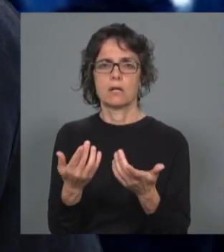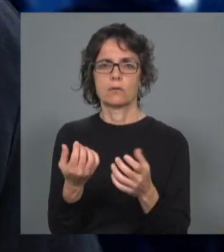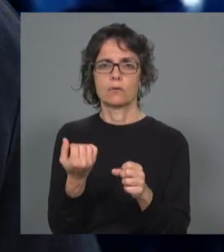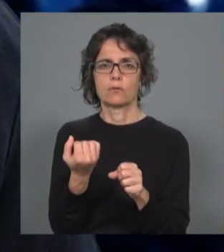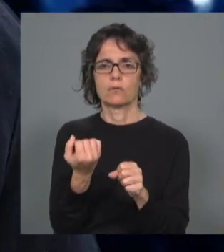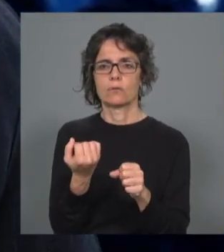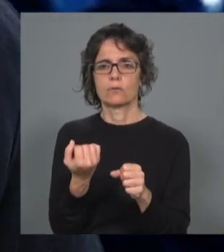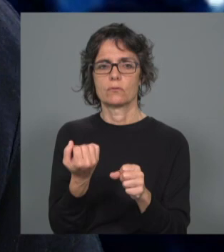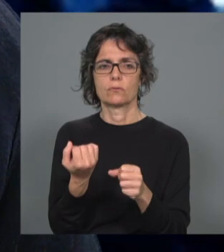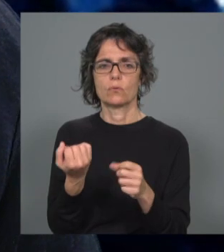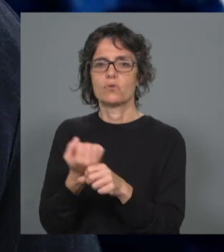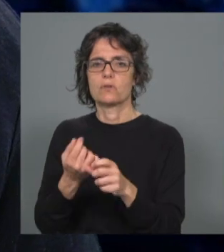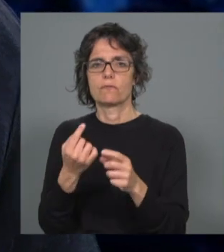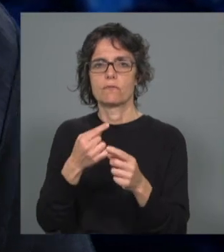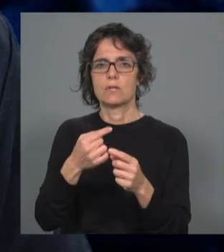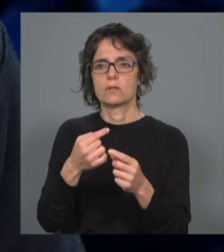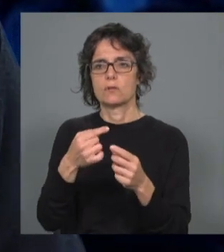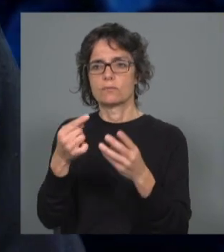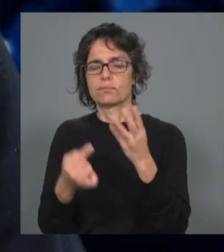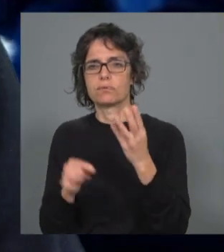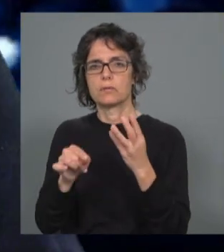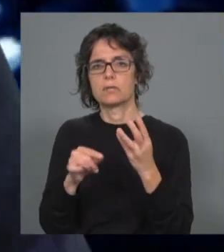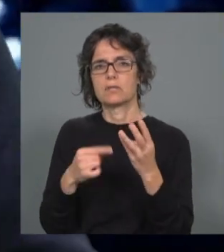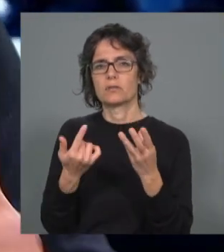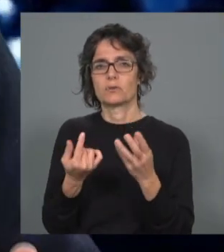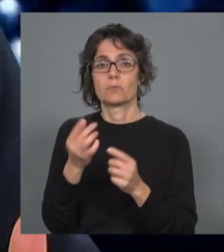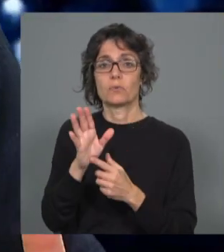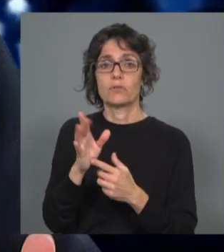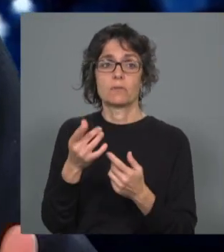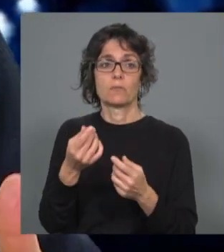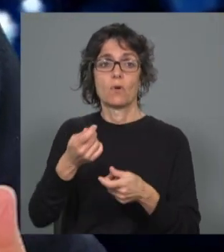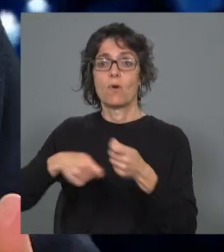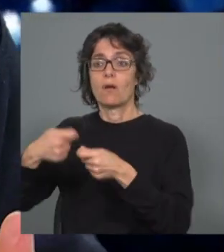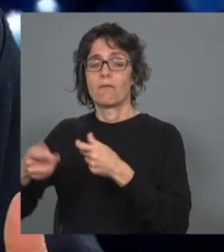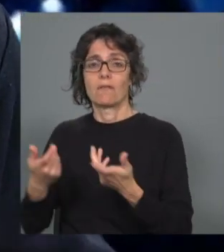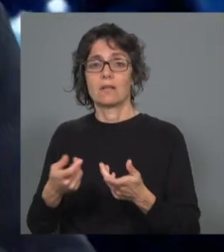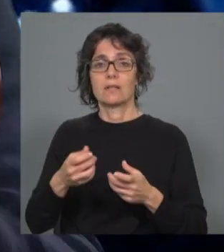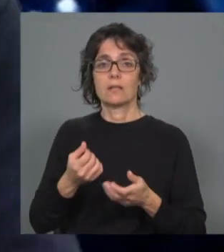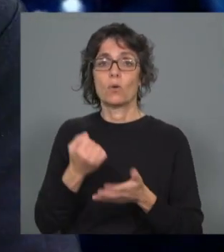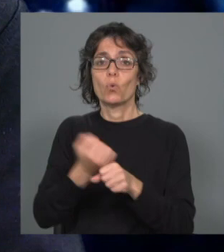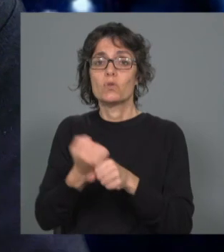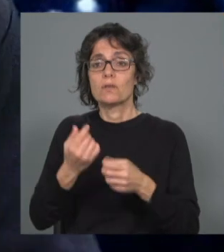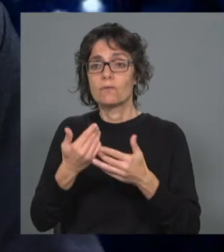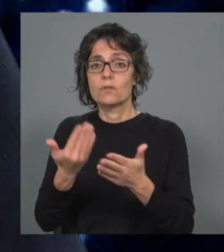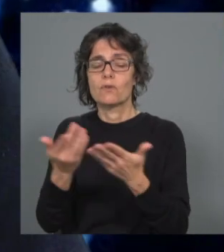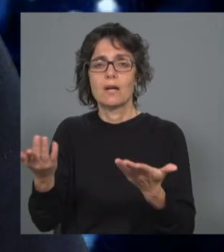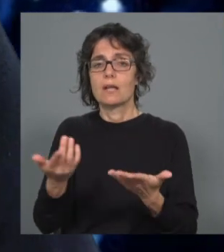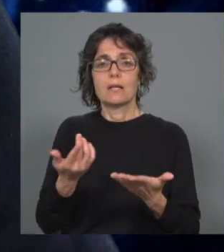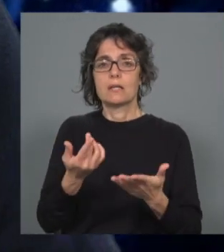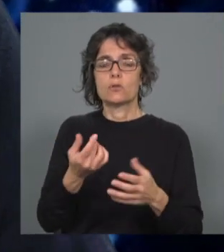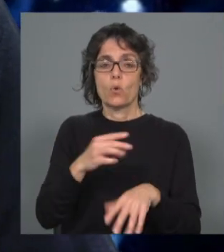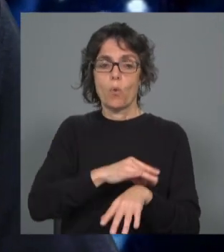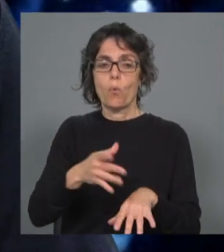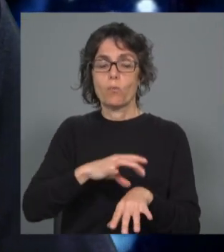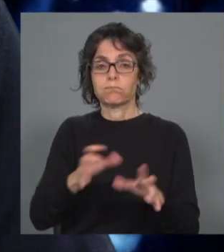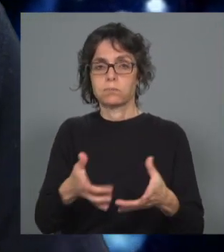de o realizar durante a pandemia e com muitos meses, digamos, de impedimento disso acontecer.